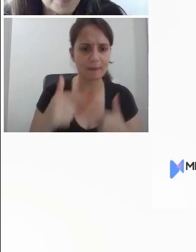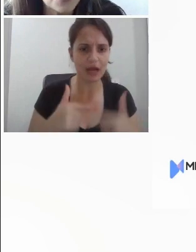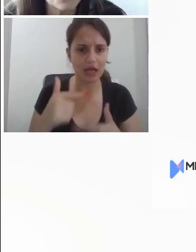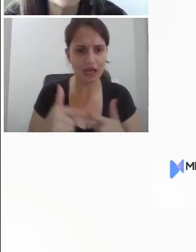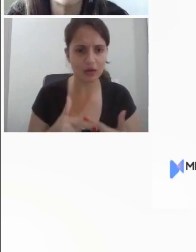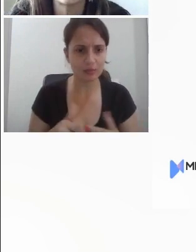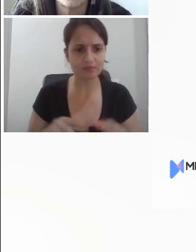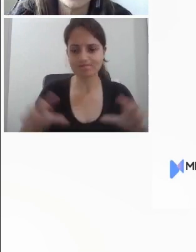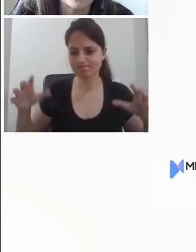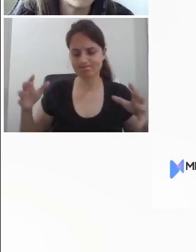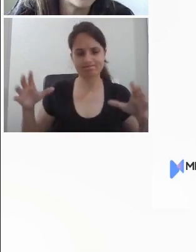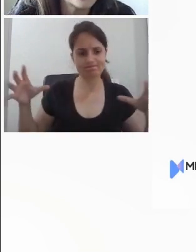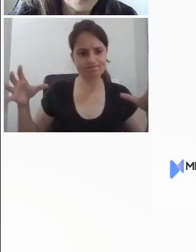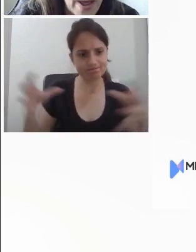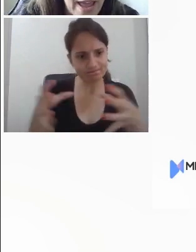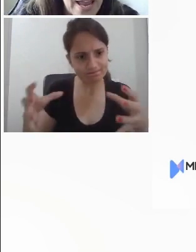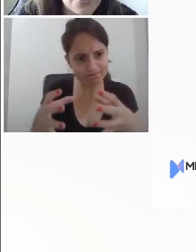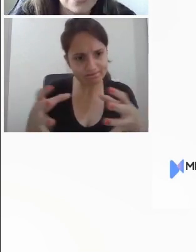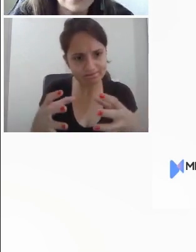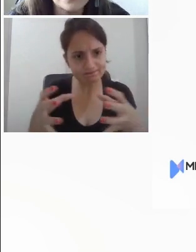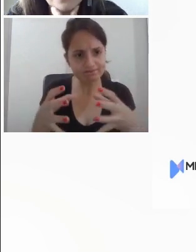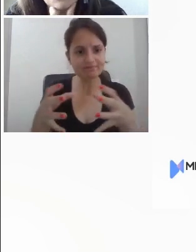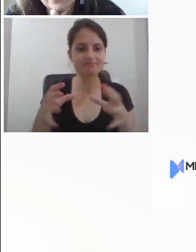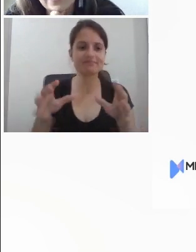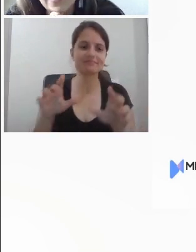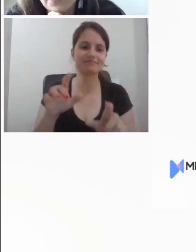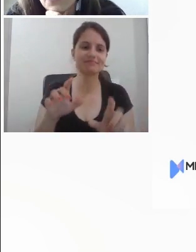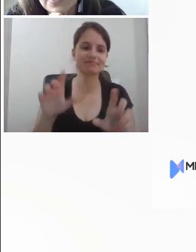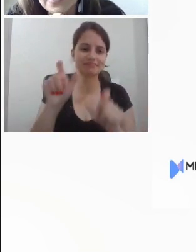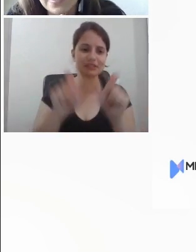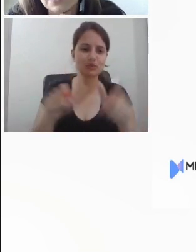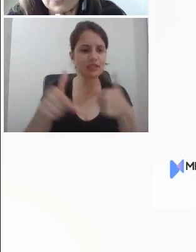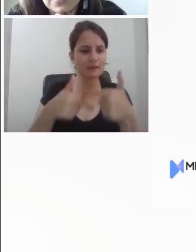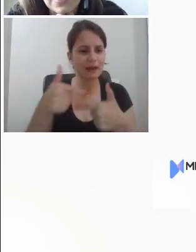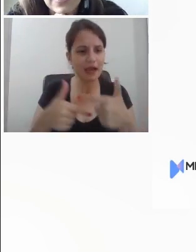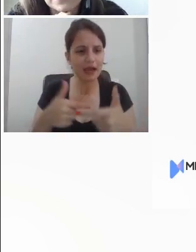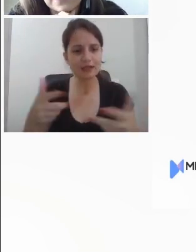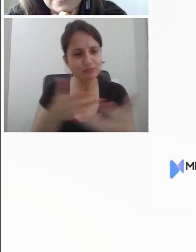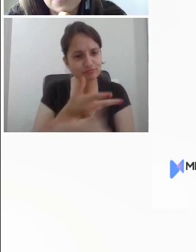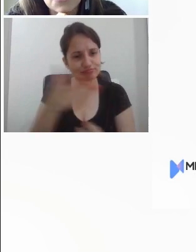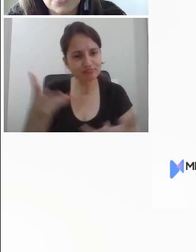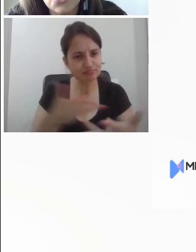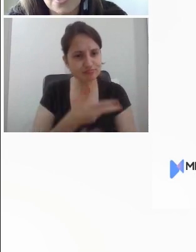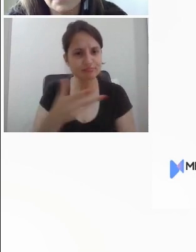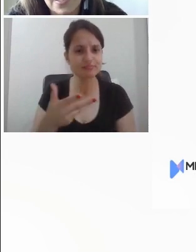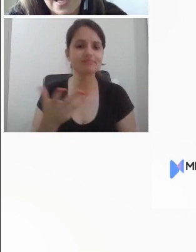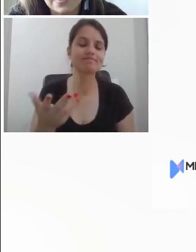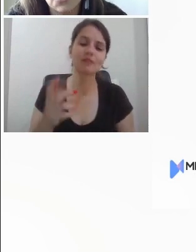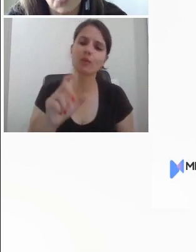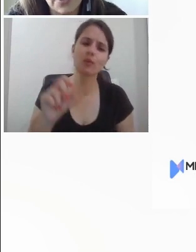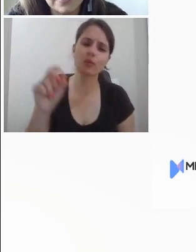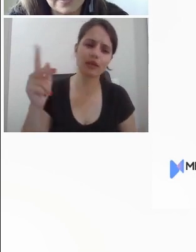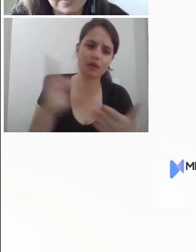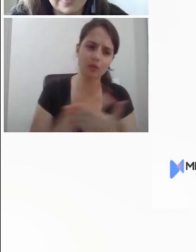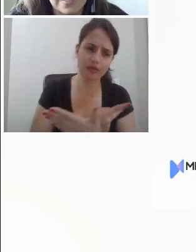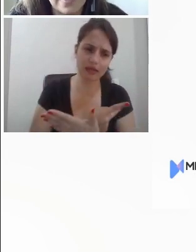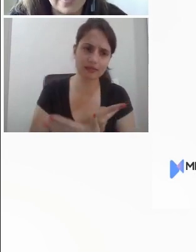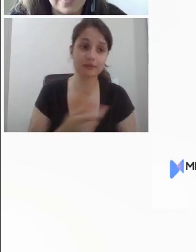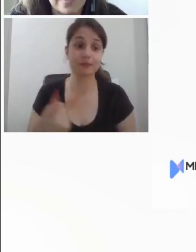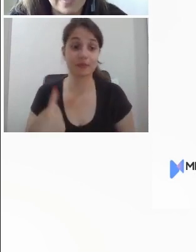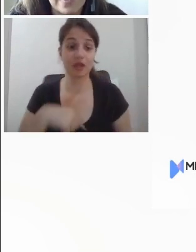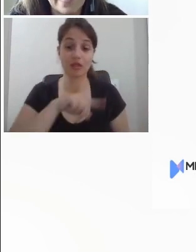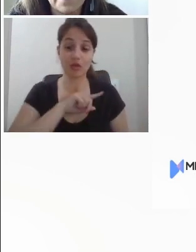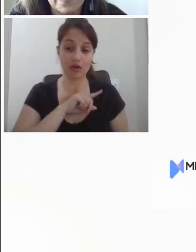reúne as pessoas e chama de Squad e o que que acaba acontecendo Às vezes a gente adota